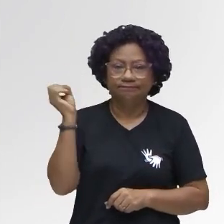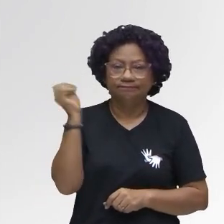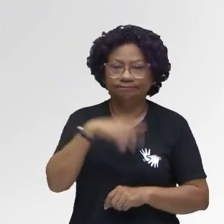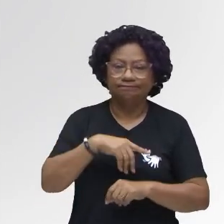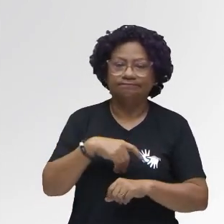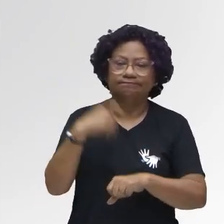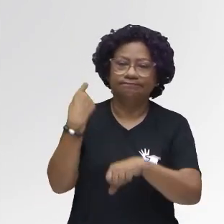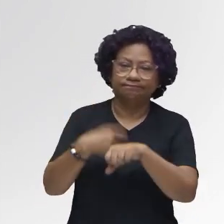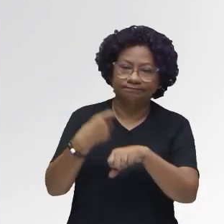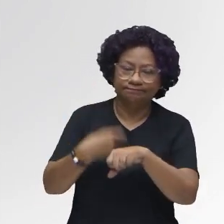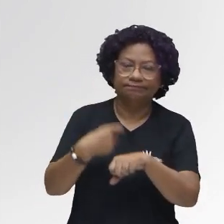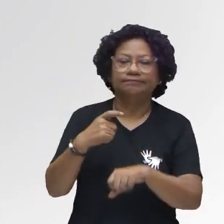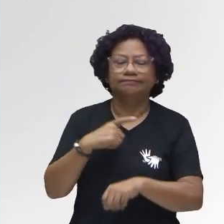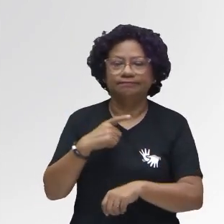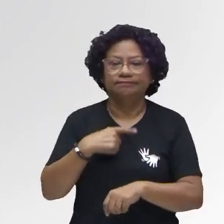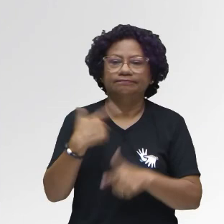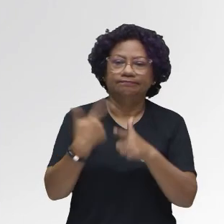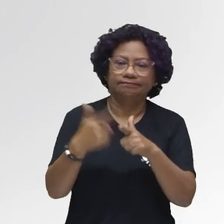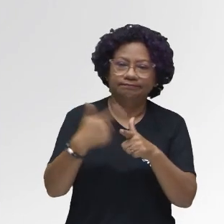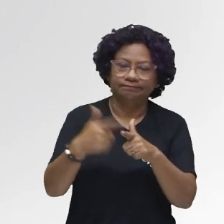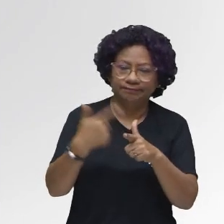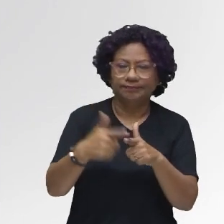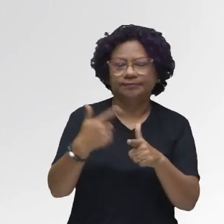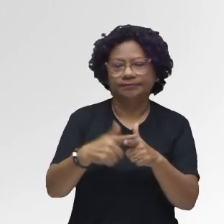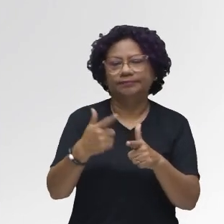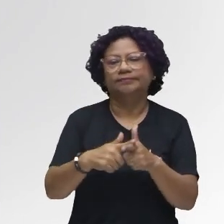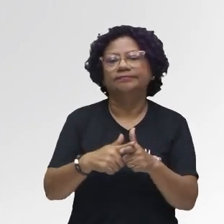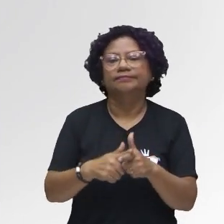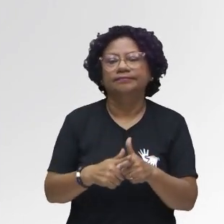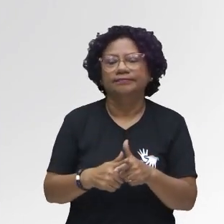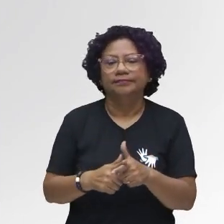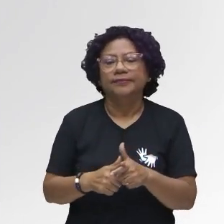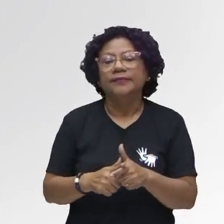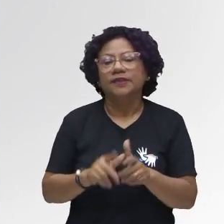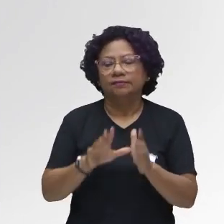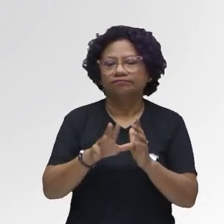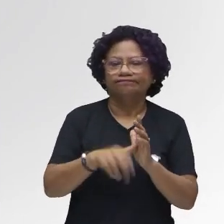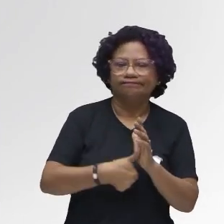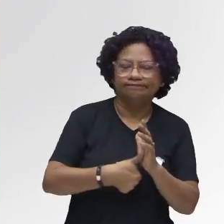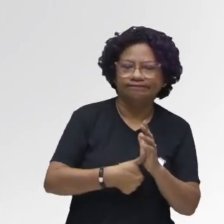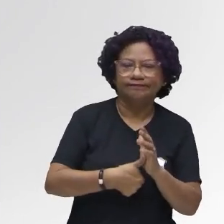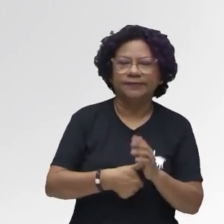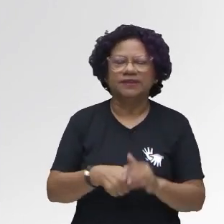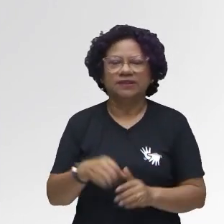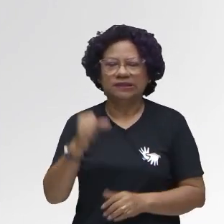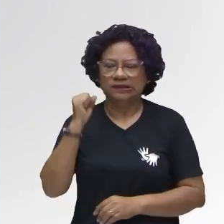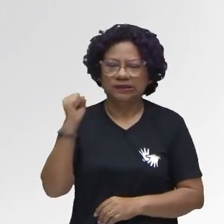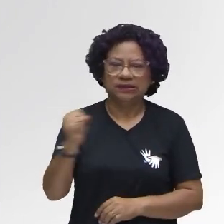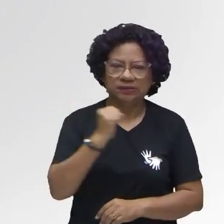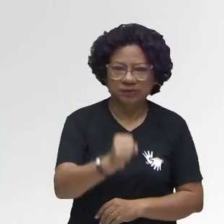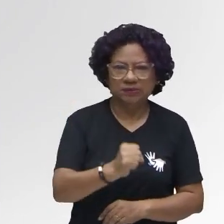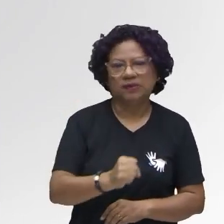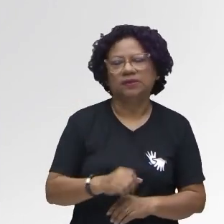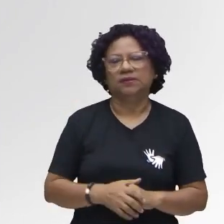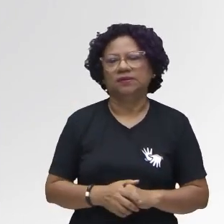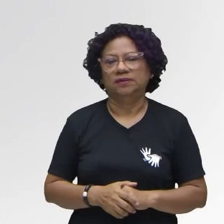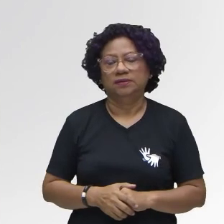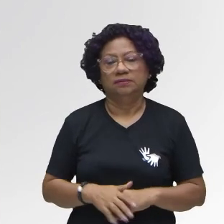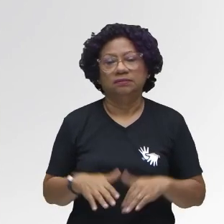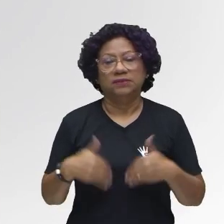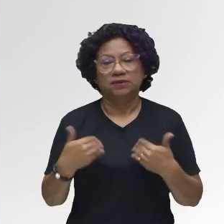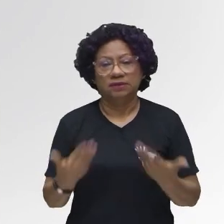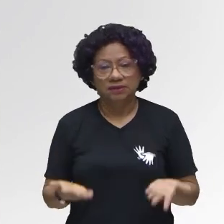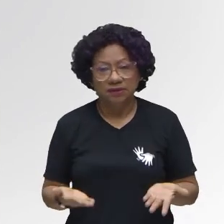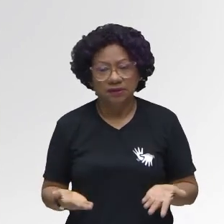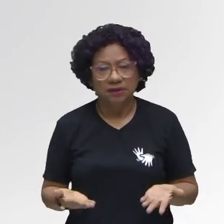muito maiores nas áreas urbanas do que nas áreas rurais, porque as pessoas vão acabar não tendo emprego e vão buscar no